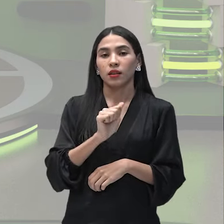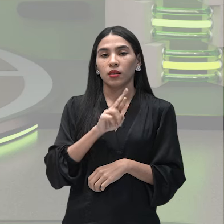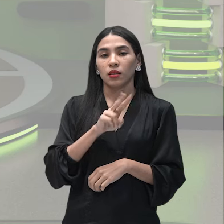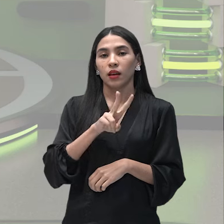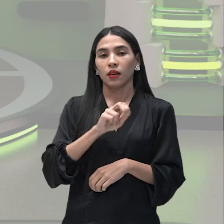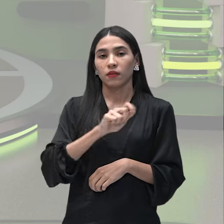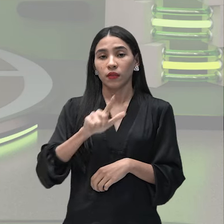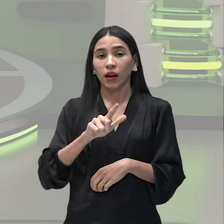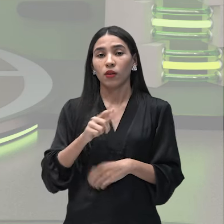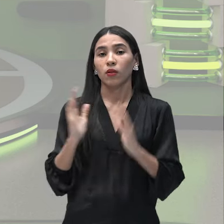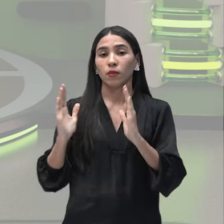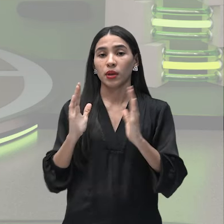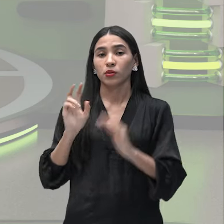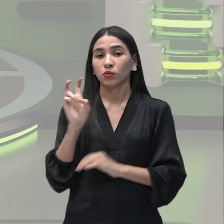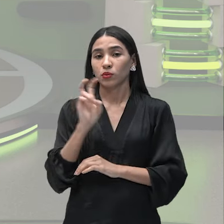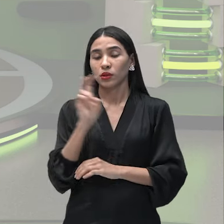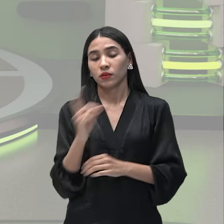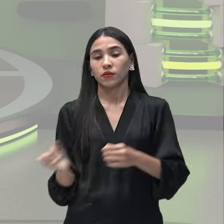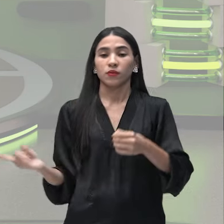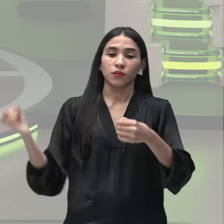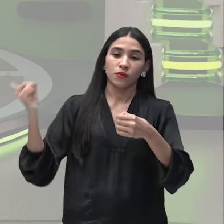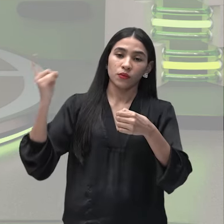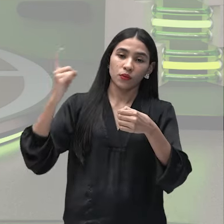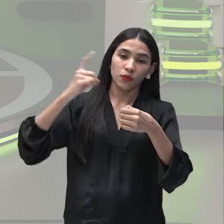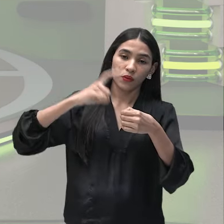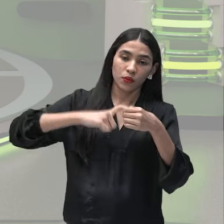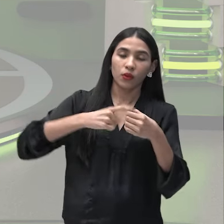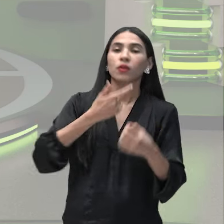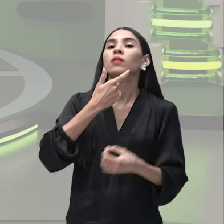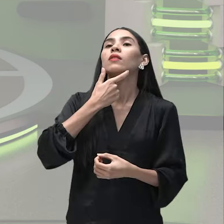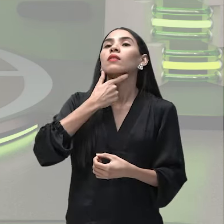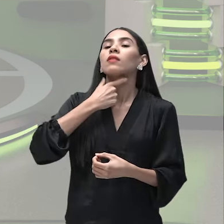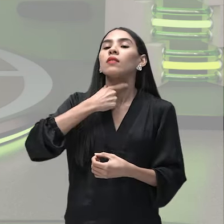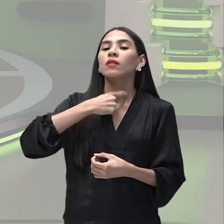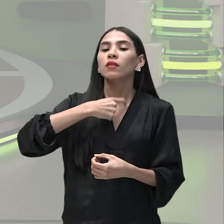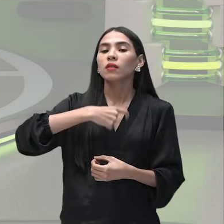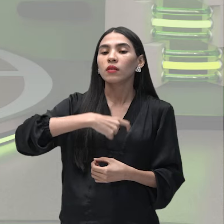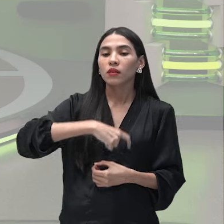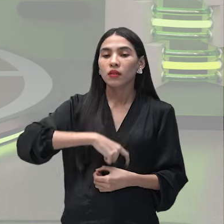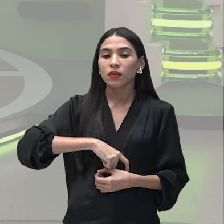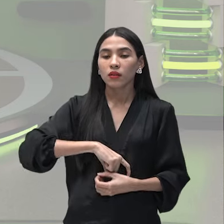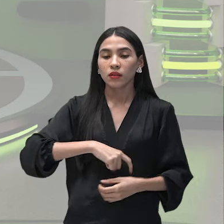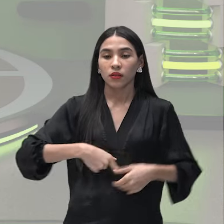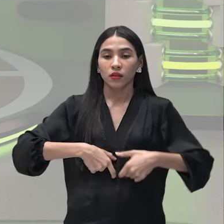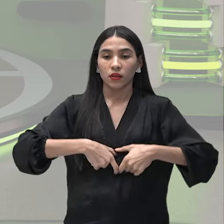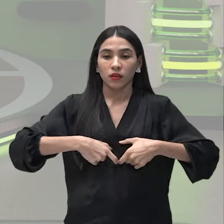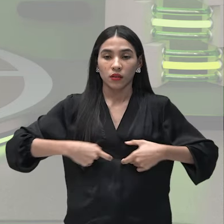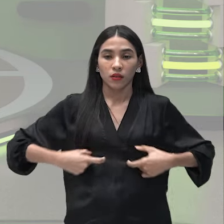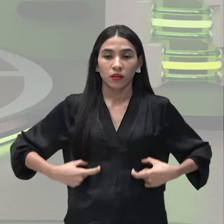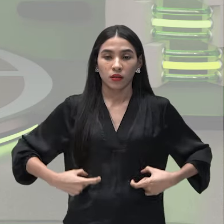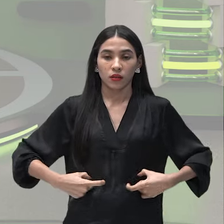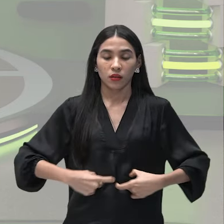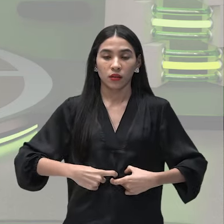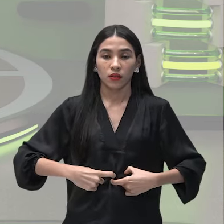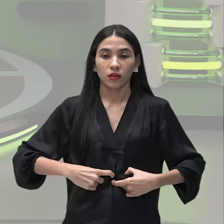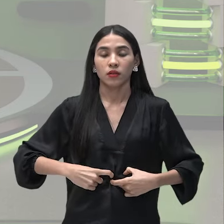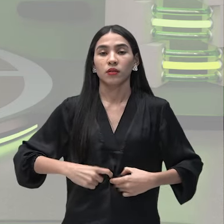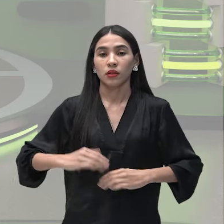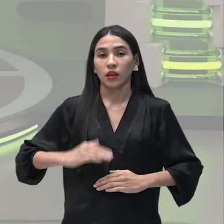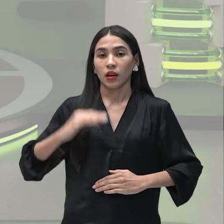na fase 5, ela volta ali para o esôfago, chega lá no intestino delgado e lá ela se transforma na fase